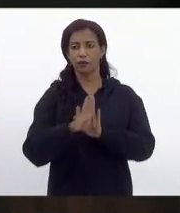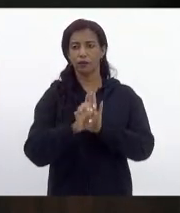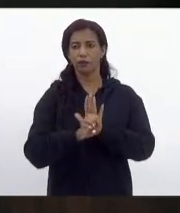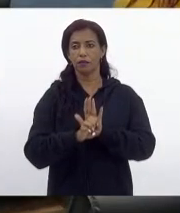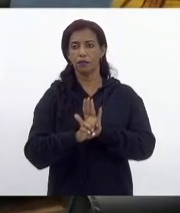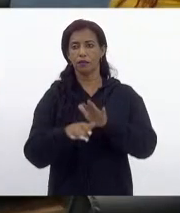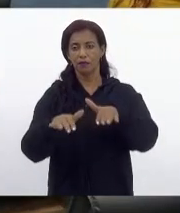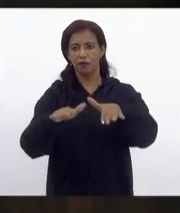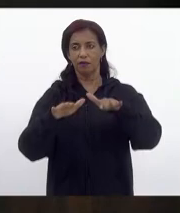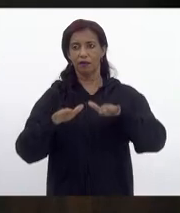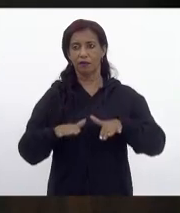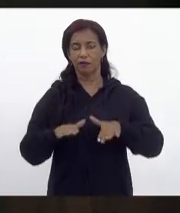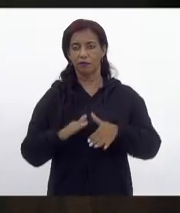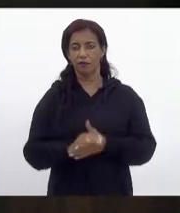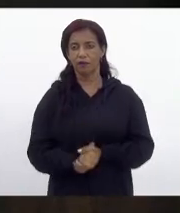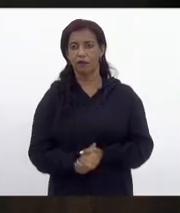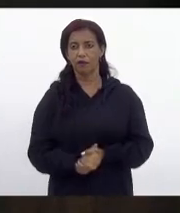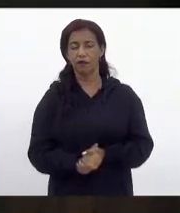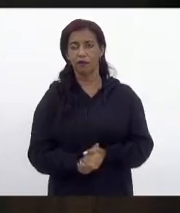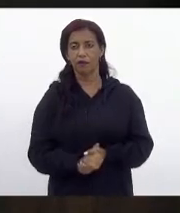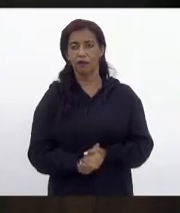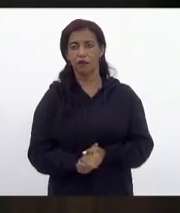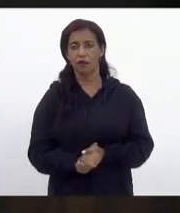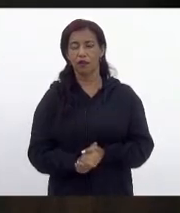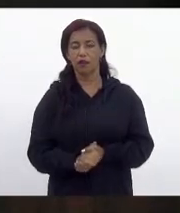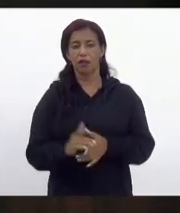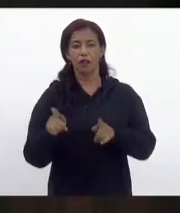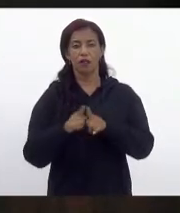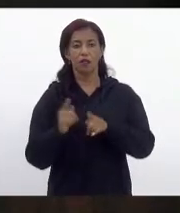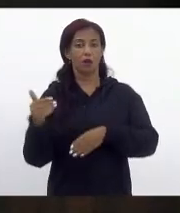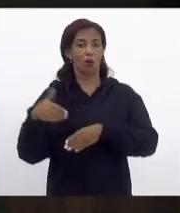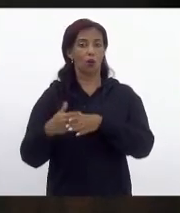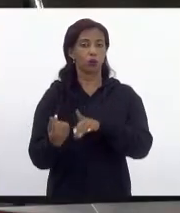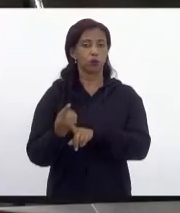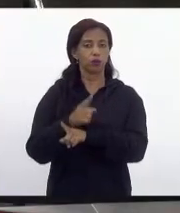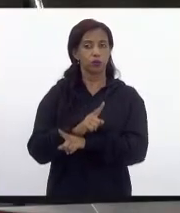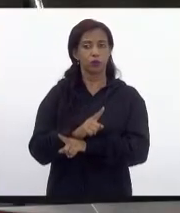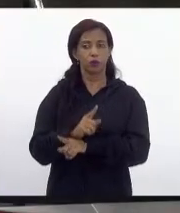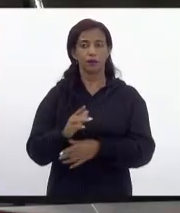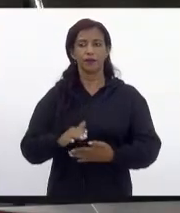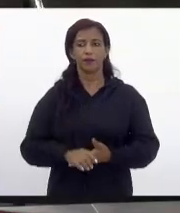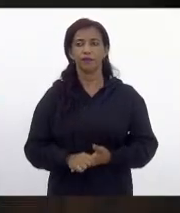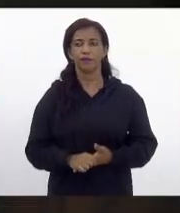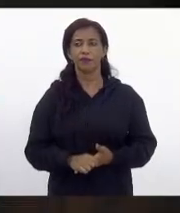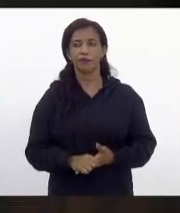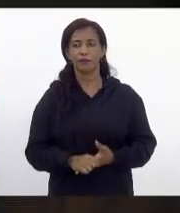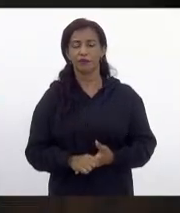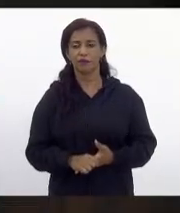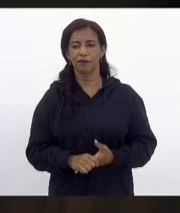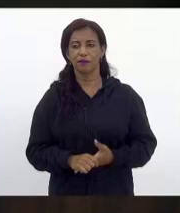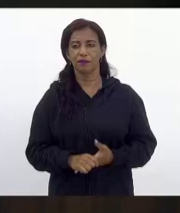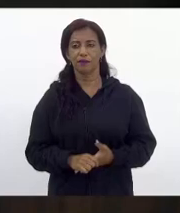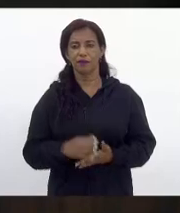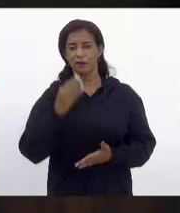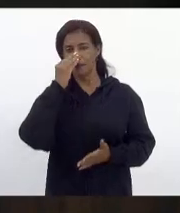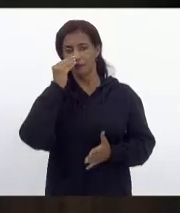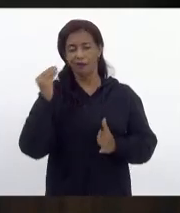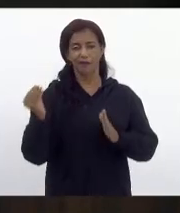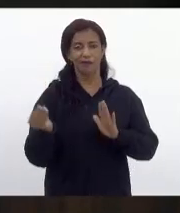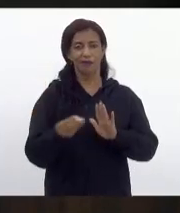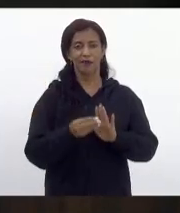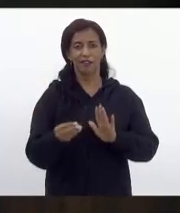de plenário de o comparecer contrário. Senhores que aprovam, permaneçam como estão, rejeitada.